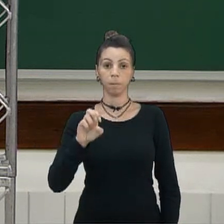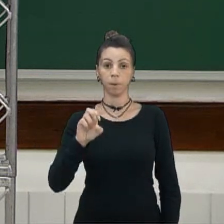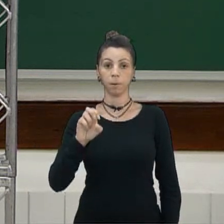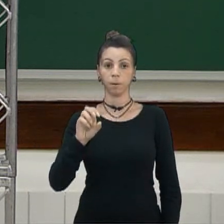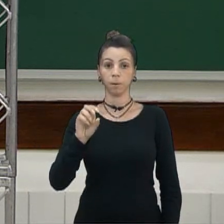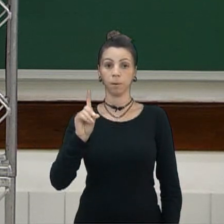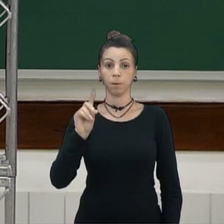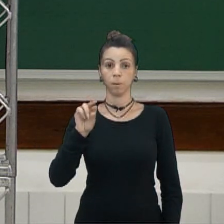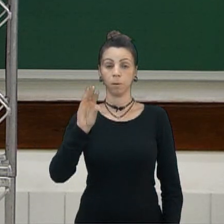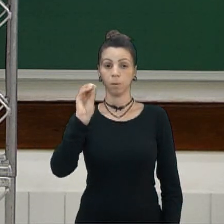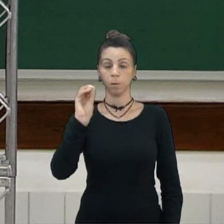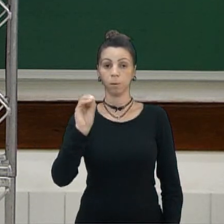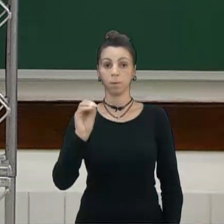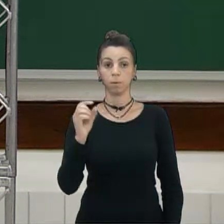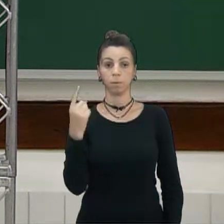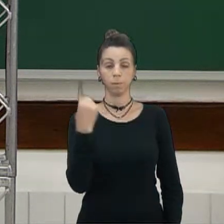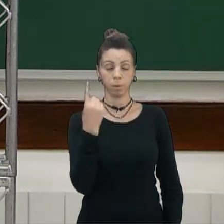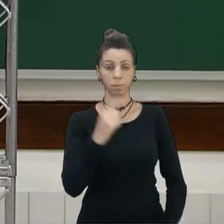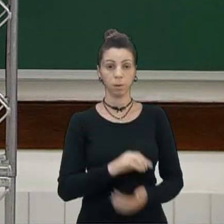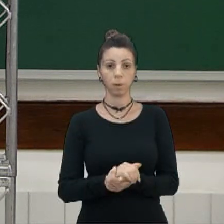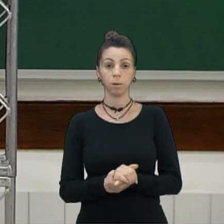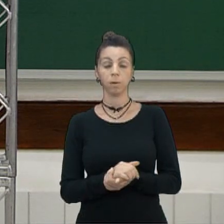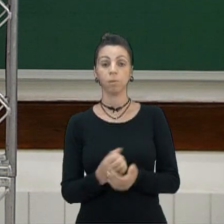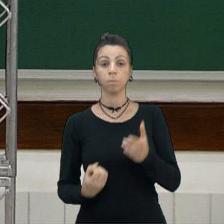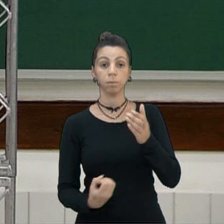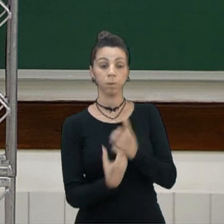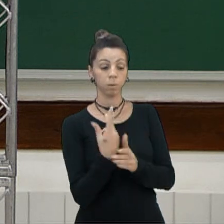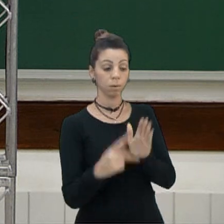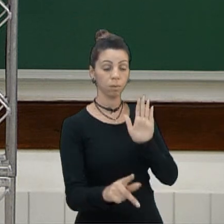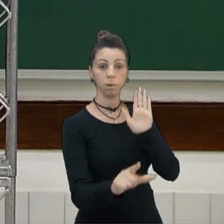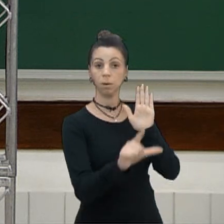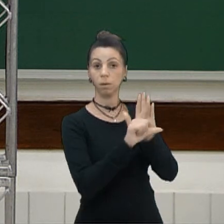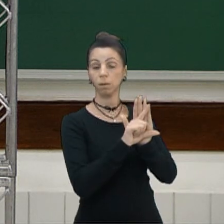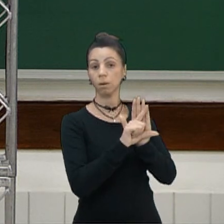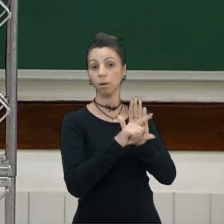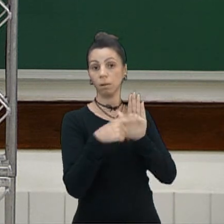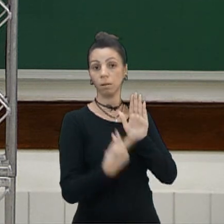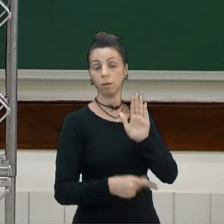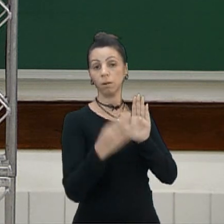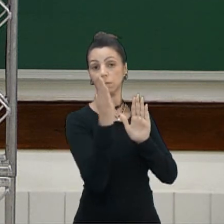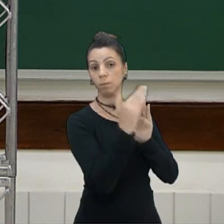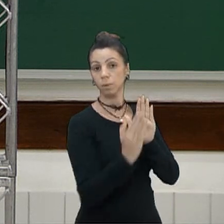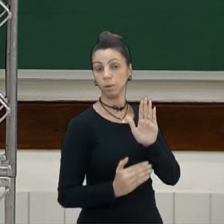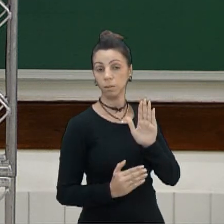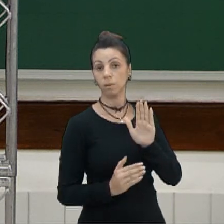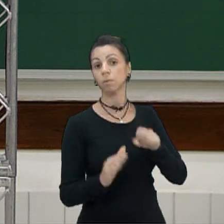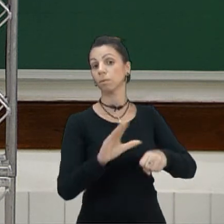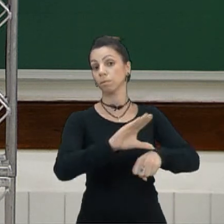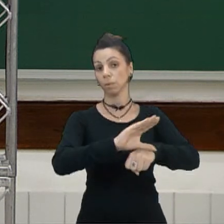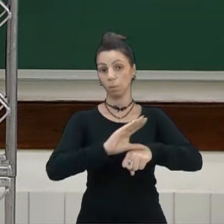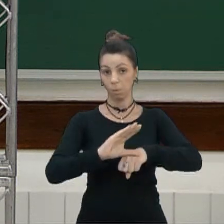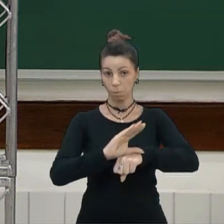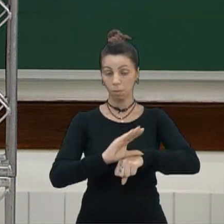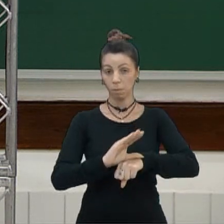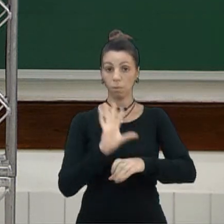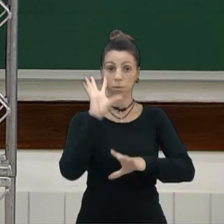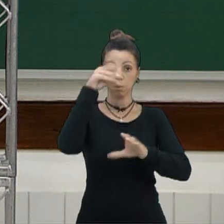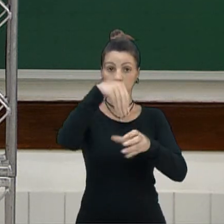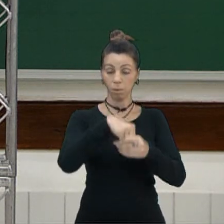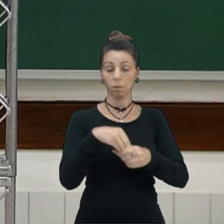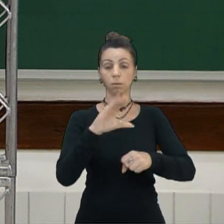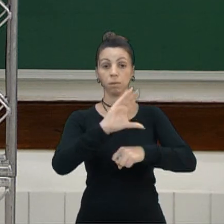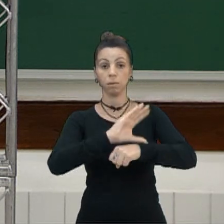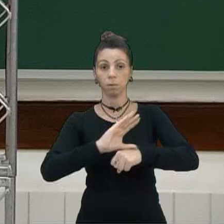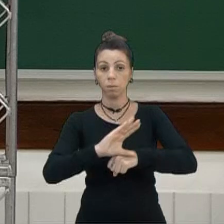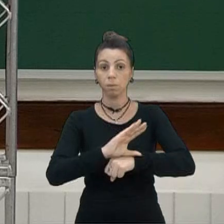precisou criar uma lei da qual haveria, né, a lei para o Brasil, que seria a Constituição. E dentro dessa Constituição,